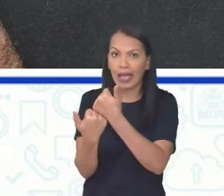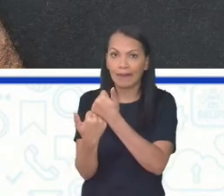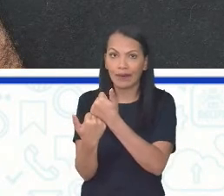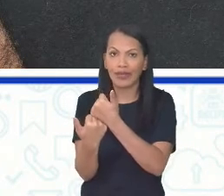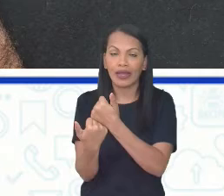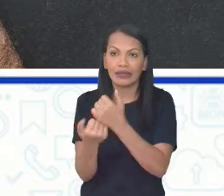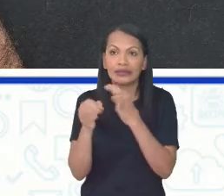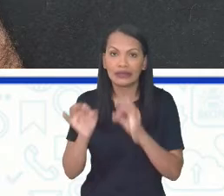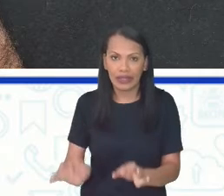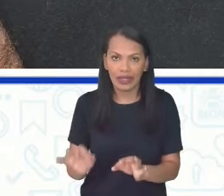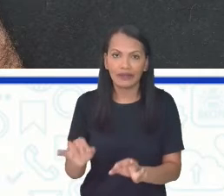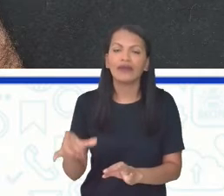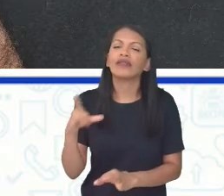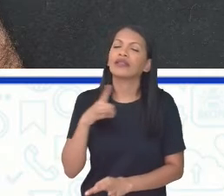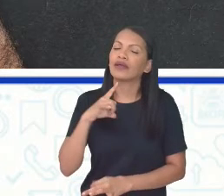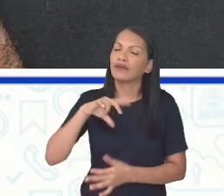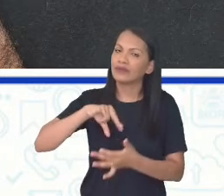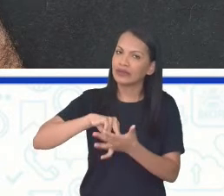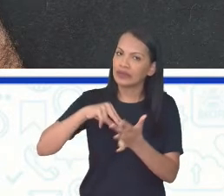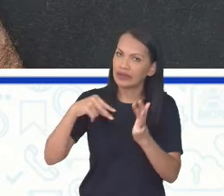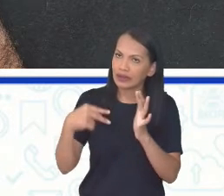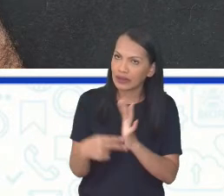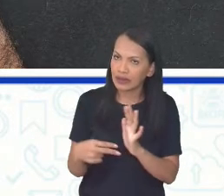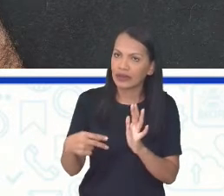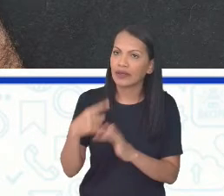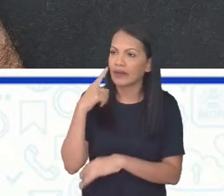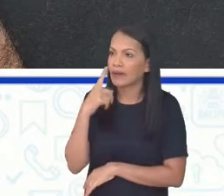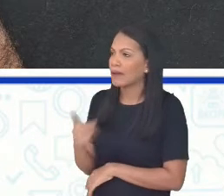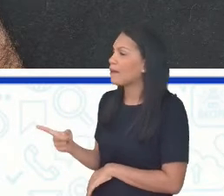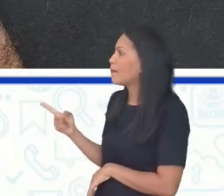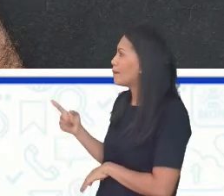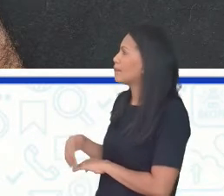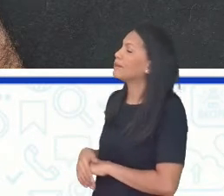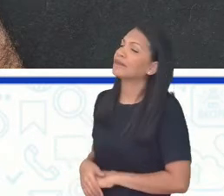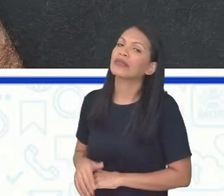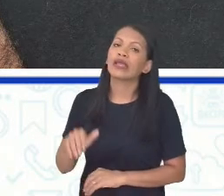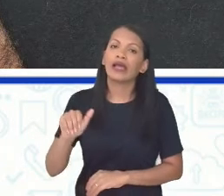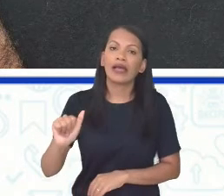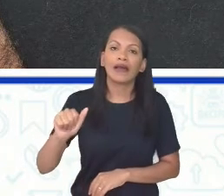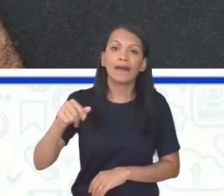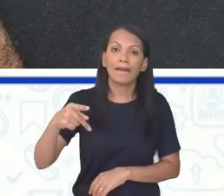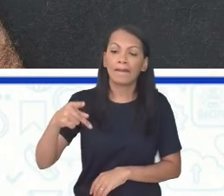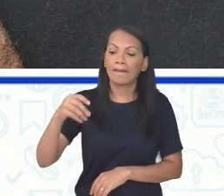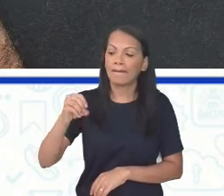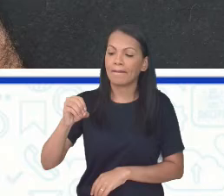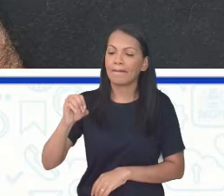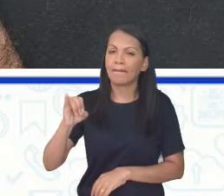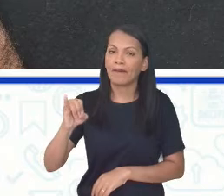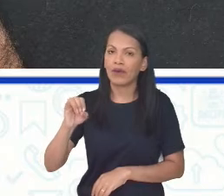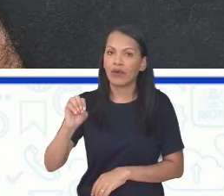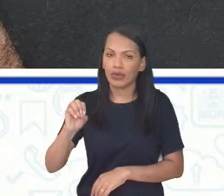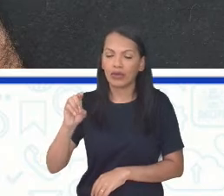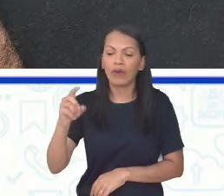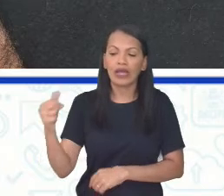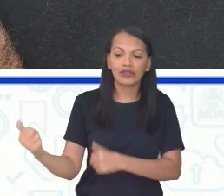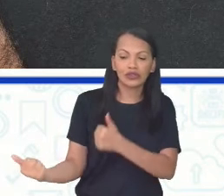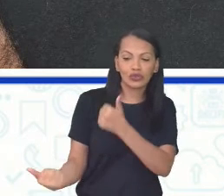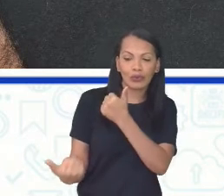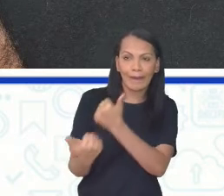comigo, né? Tem esse sentido também, mas apoio, não é? A palavra apoio aí significa suporte. E